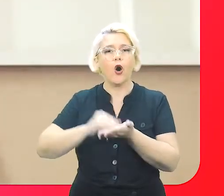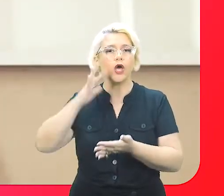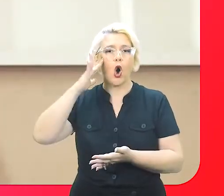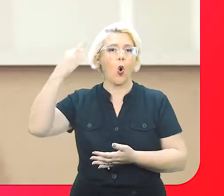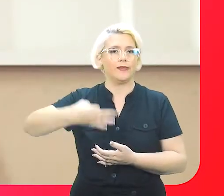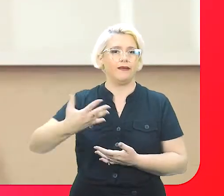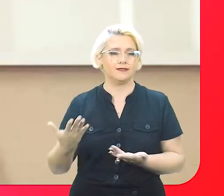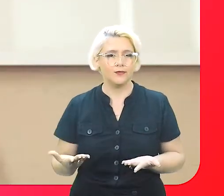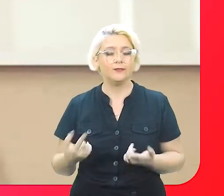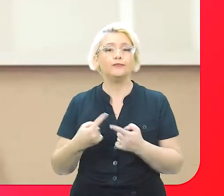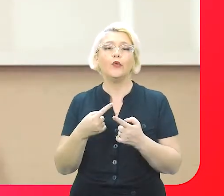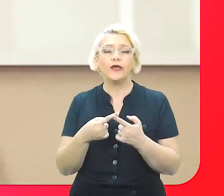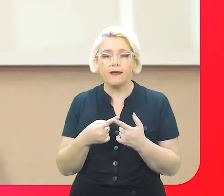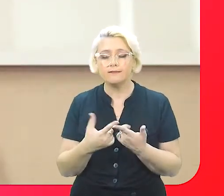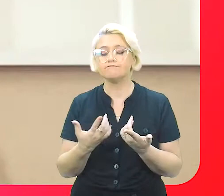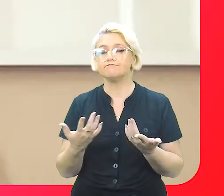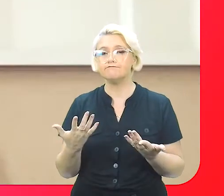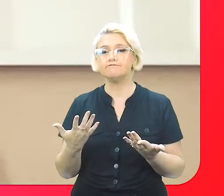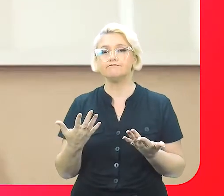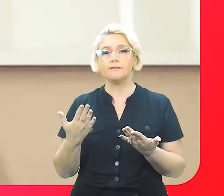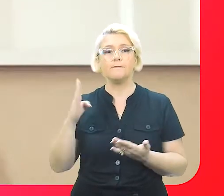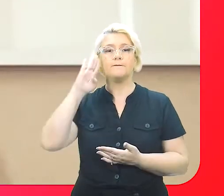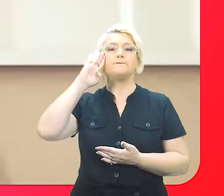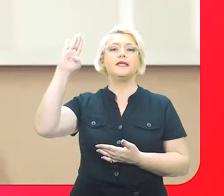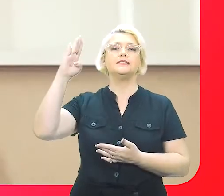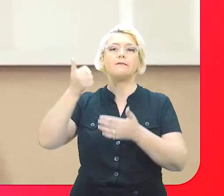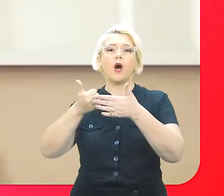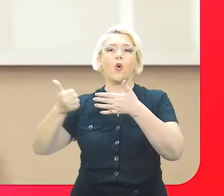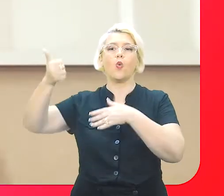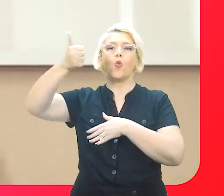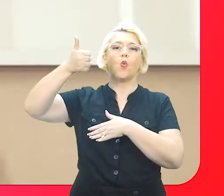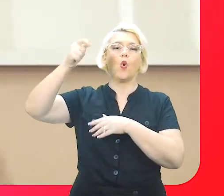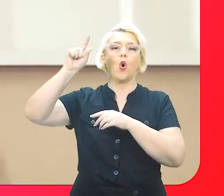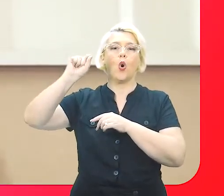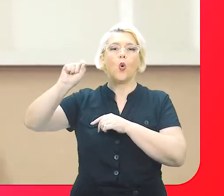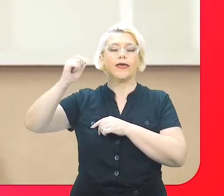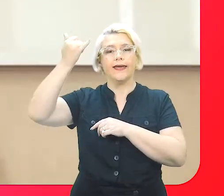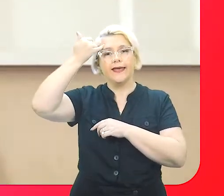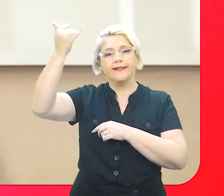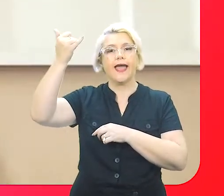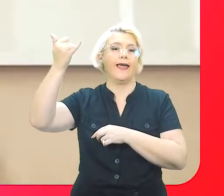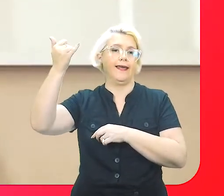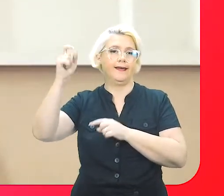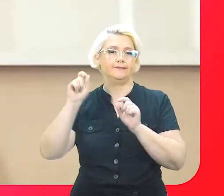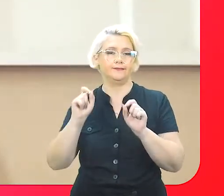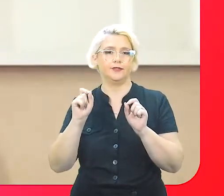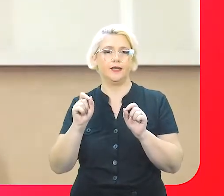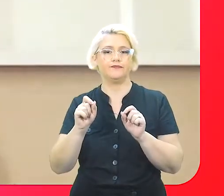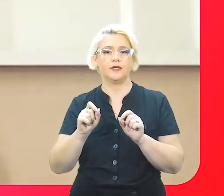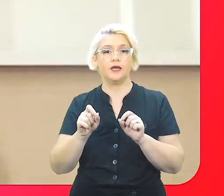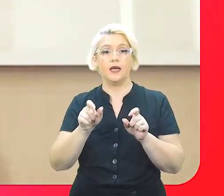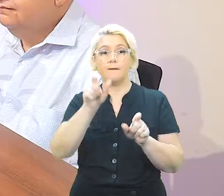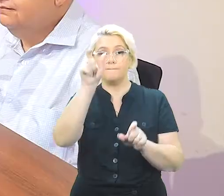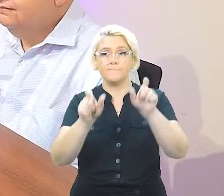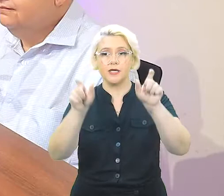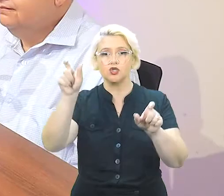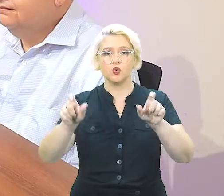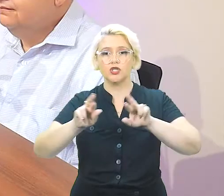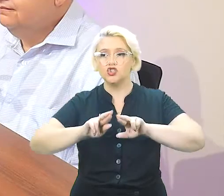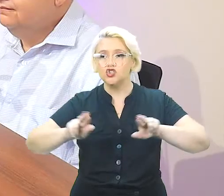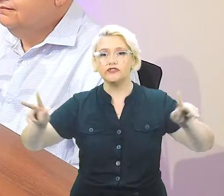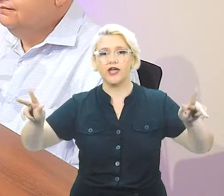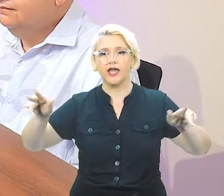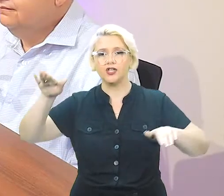entendido? Porque prevalece a ideia de que a diferença